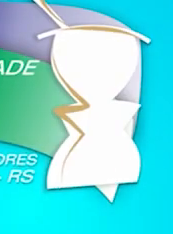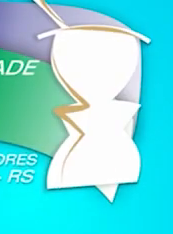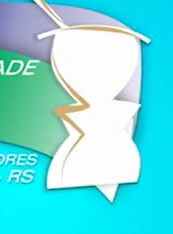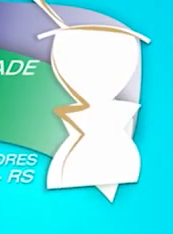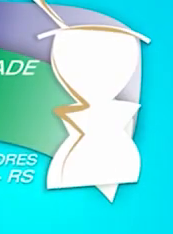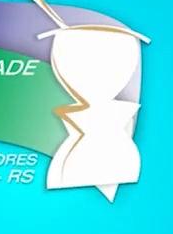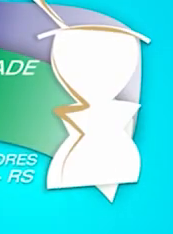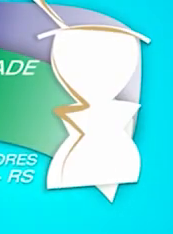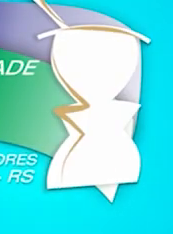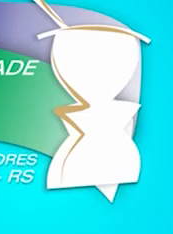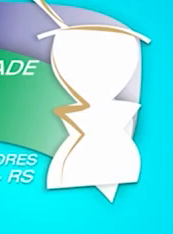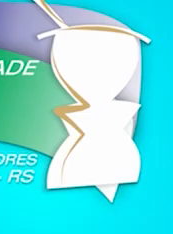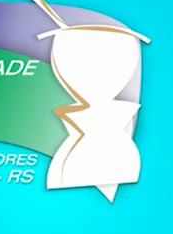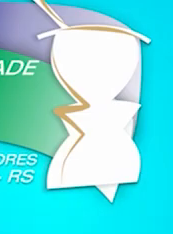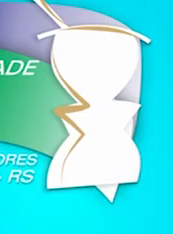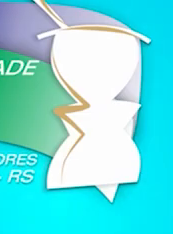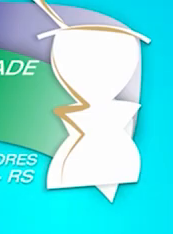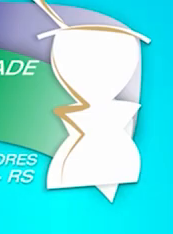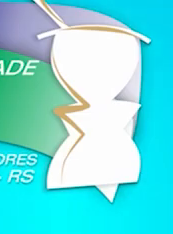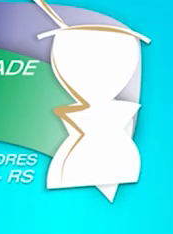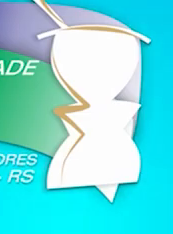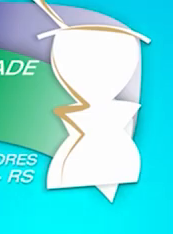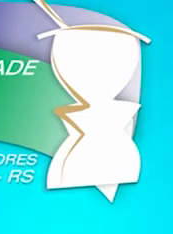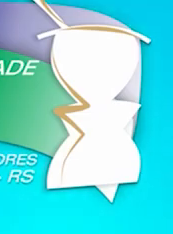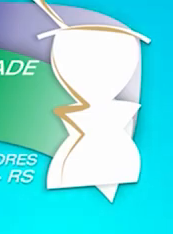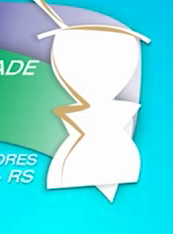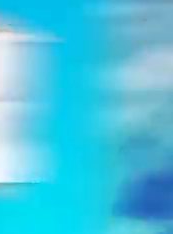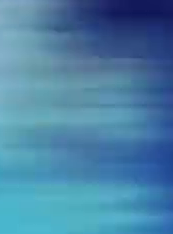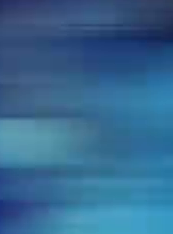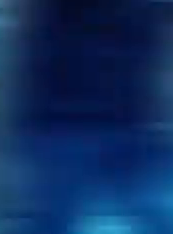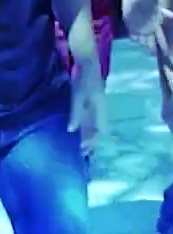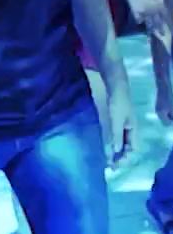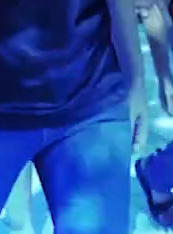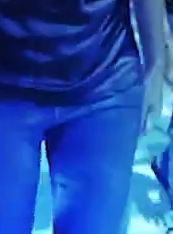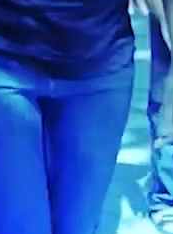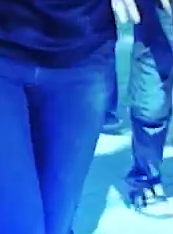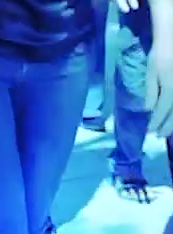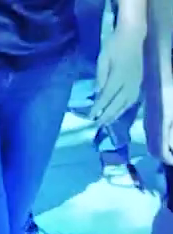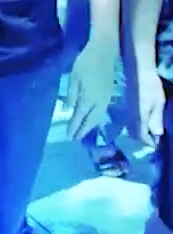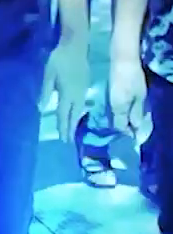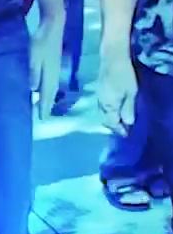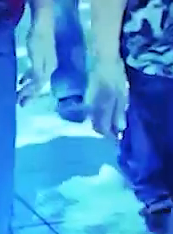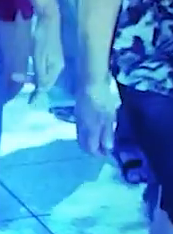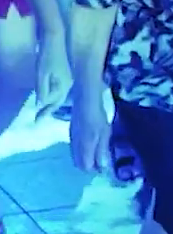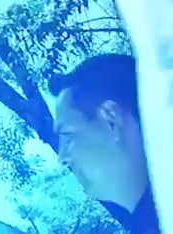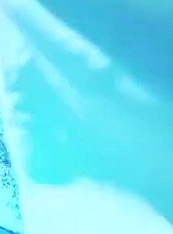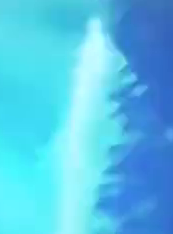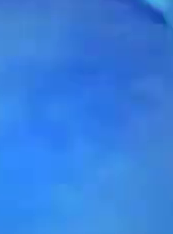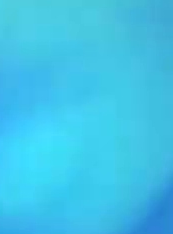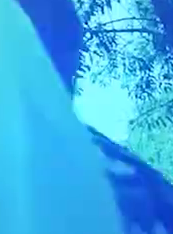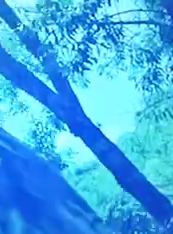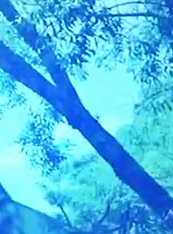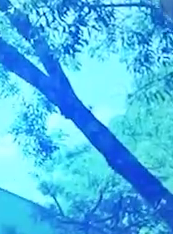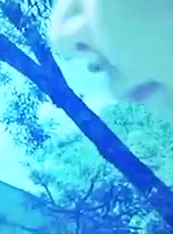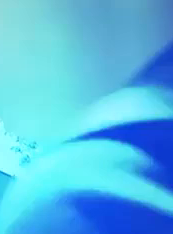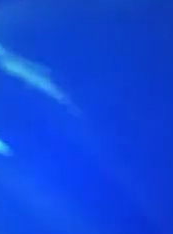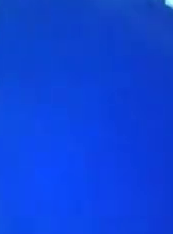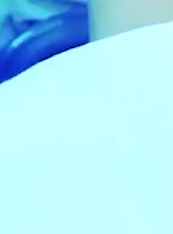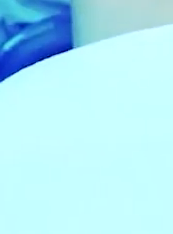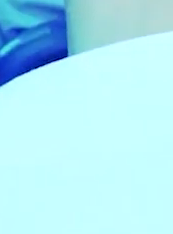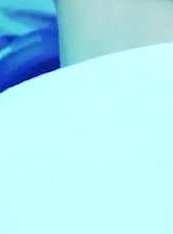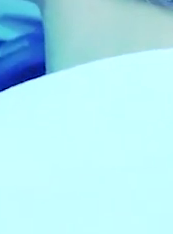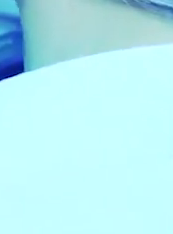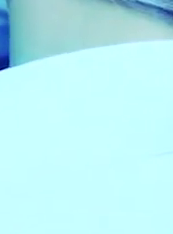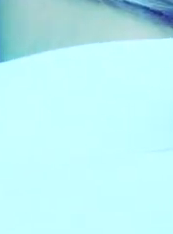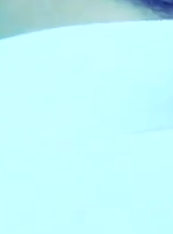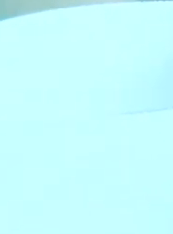O que é importante para você é importante para a Câmara. A Câmara de Vereadores tem compromisso com a comunidade e transparência na gestão.